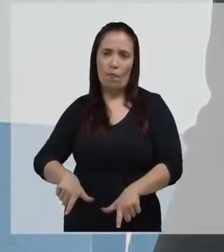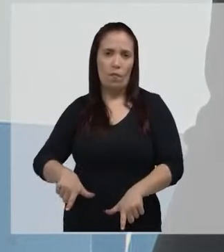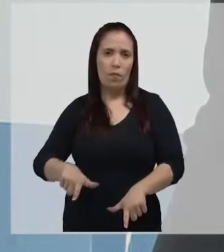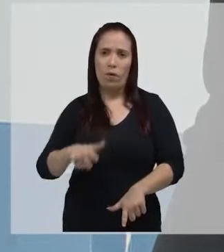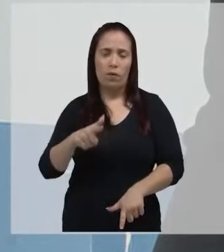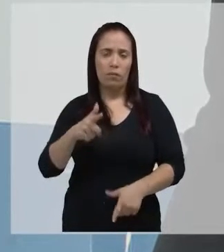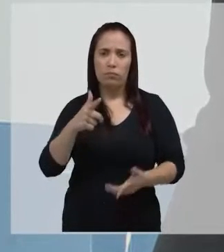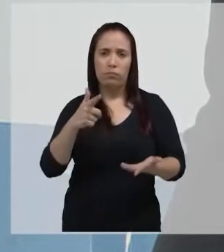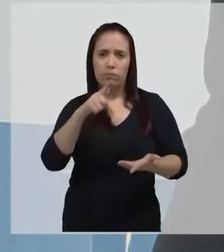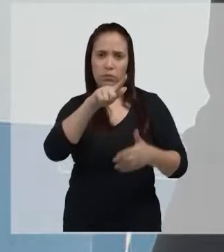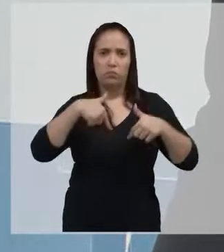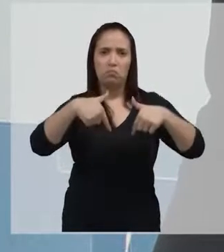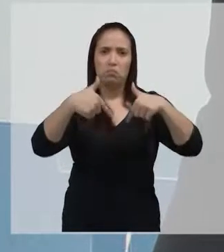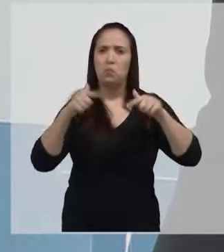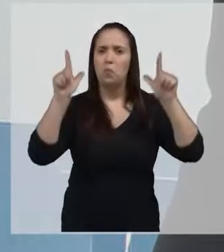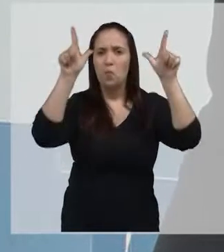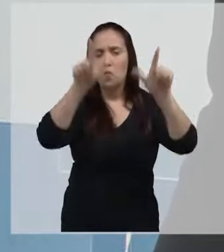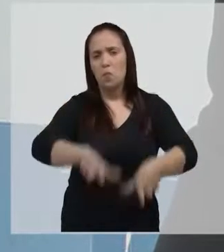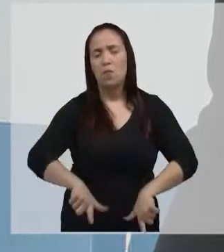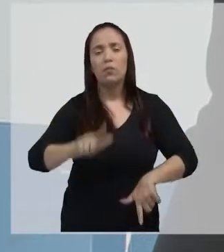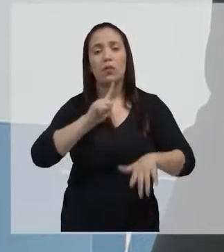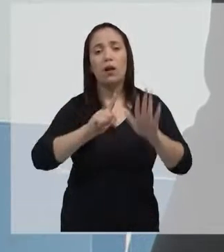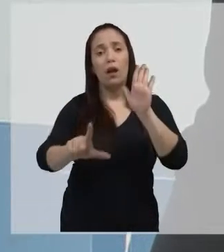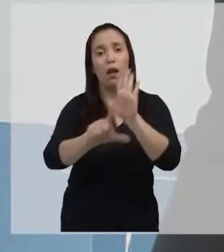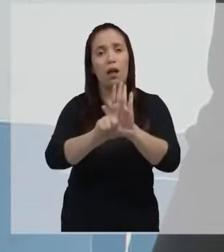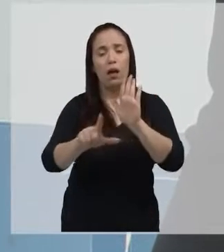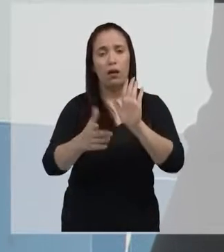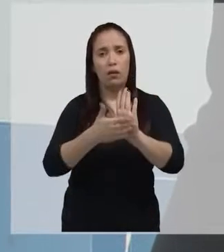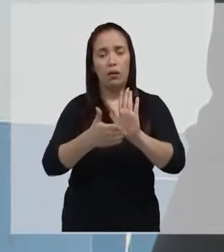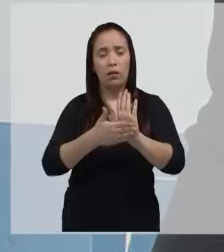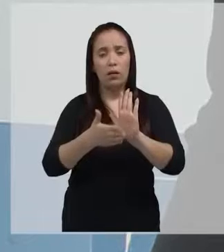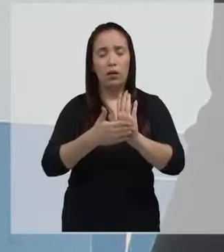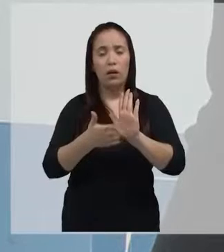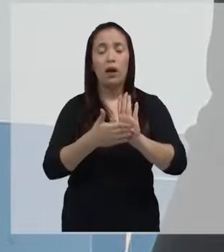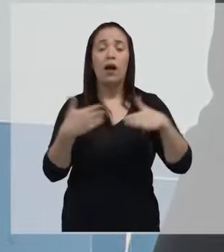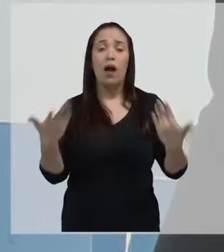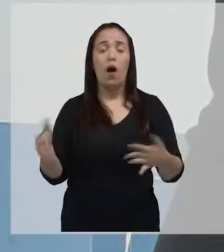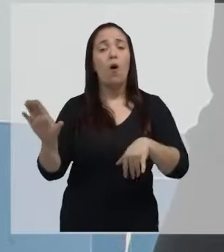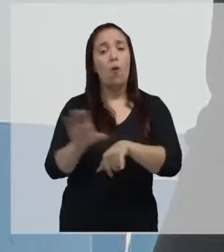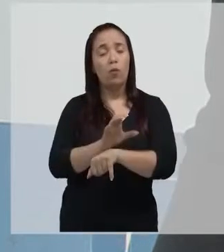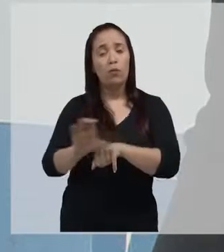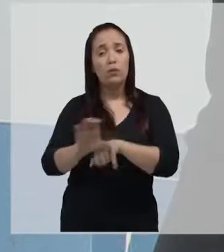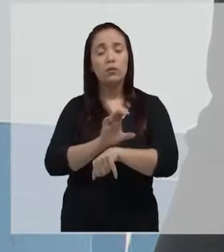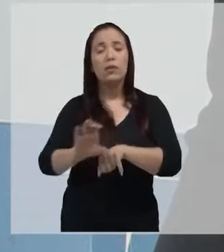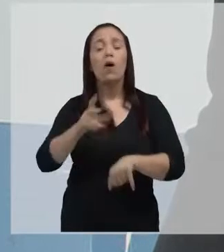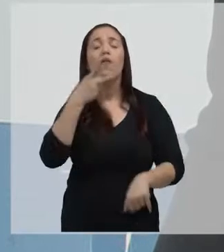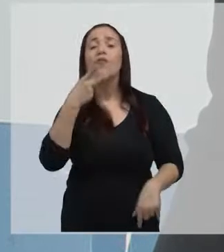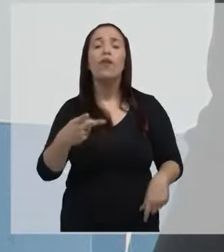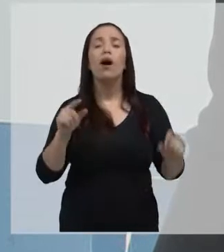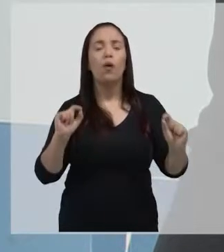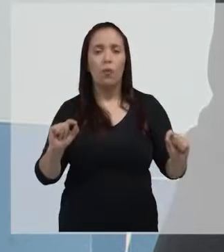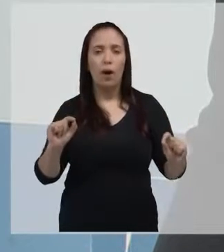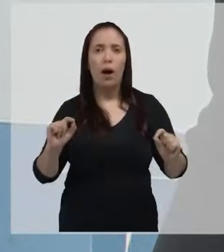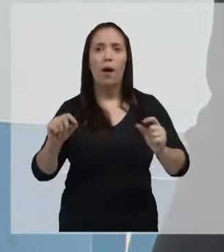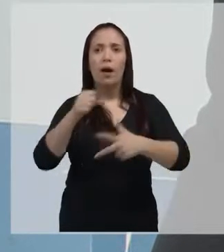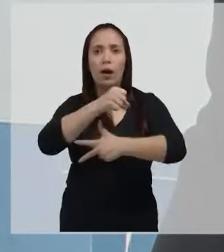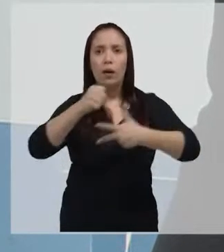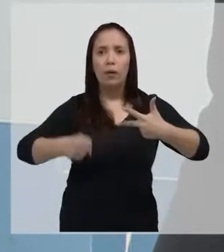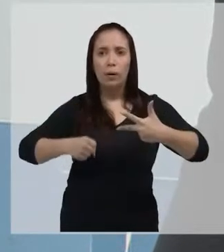o seu raio de ação, que é determinado por lei. E a nossa própria Constituição, ela fala claramente, esses poderes têm que